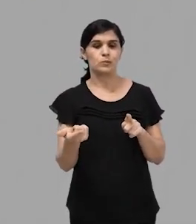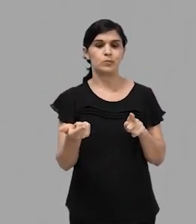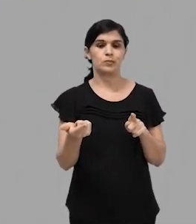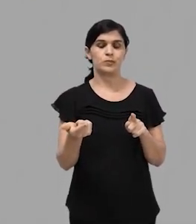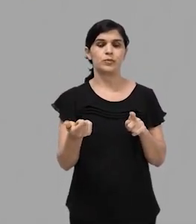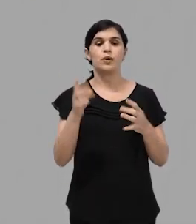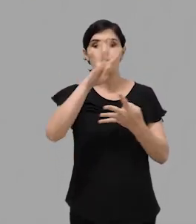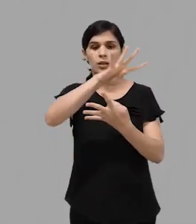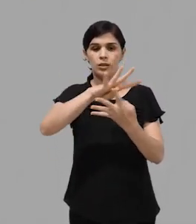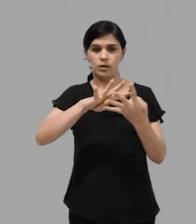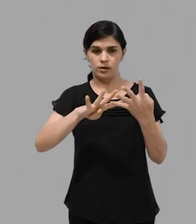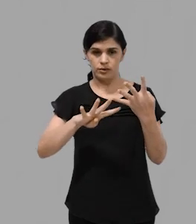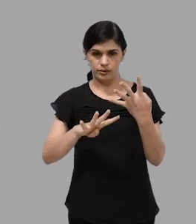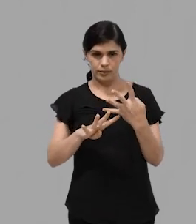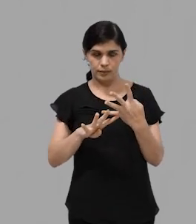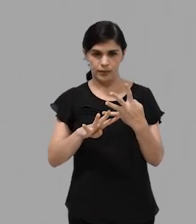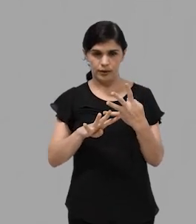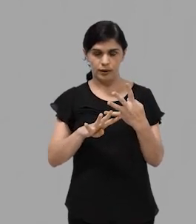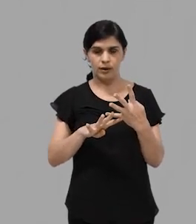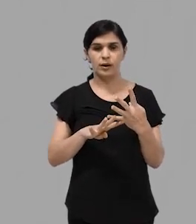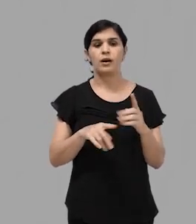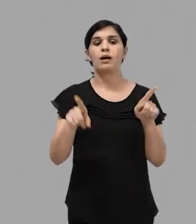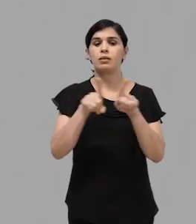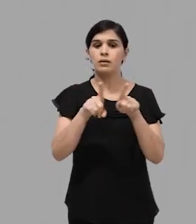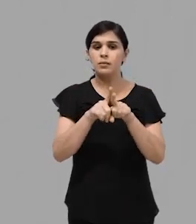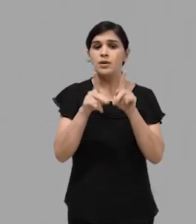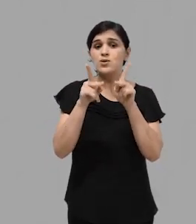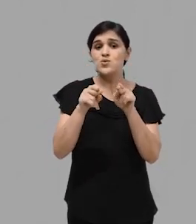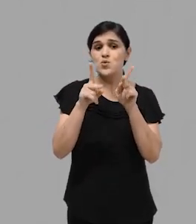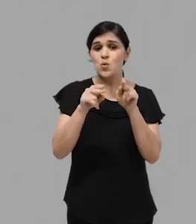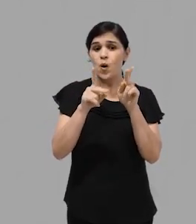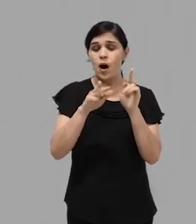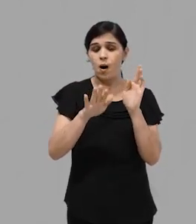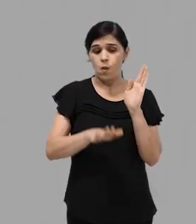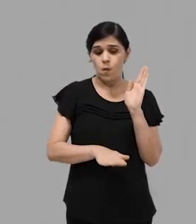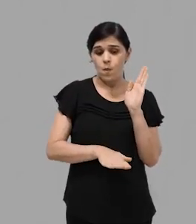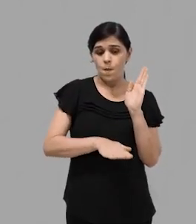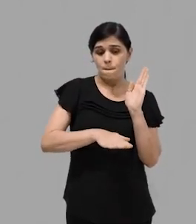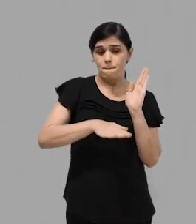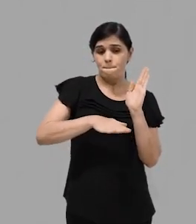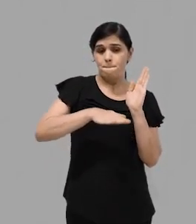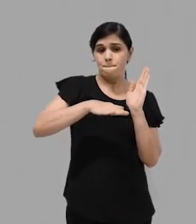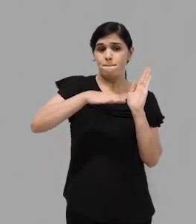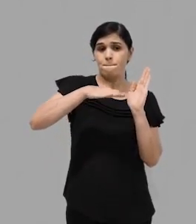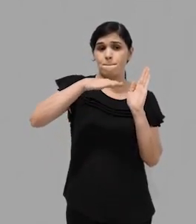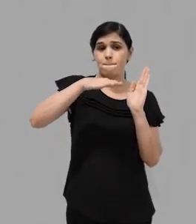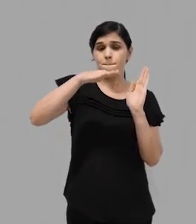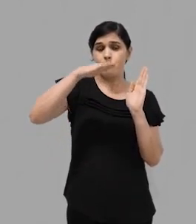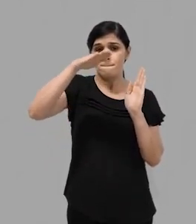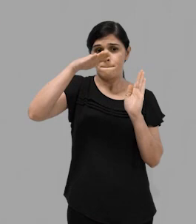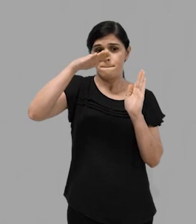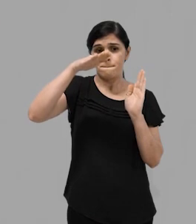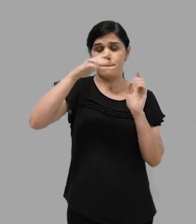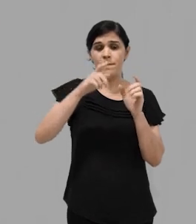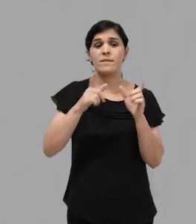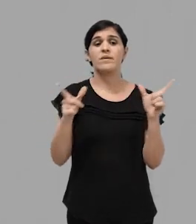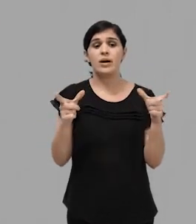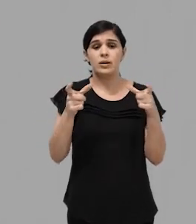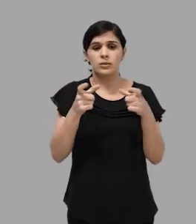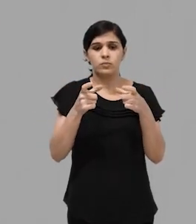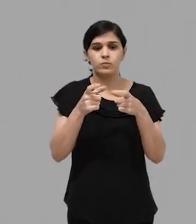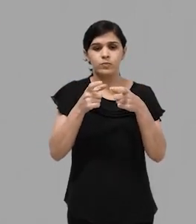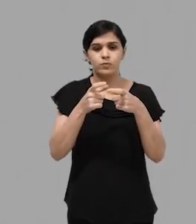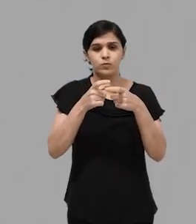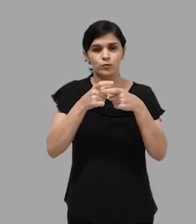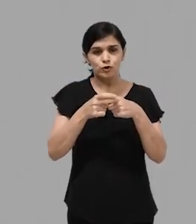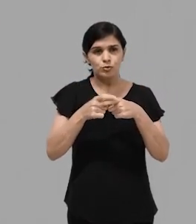ela vai crescer de baixo para cima, certo? Porque há uma diminuição do tamanho do átomo e aí é